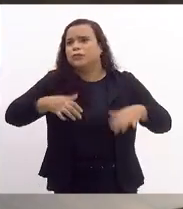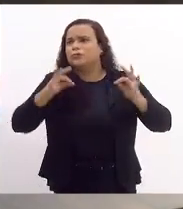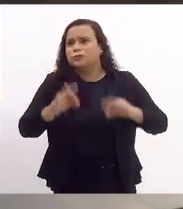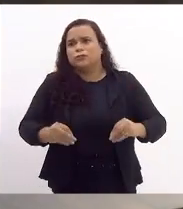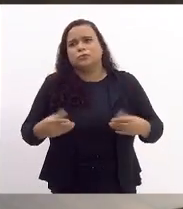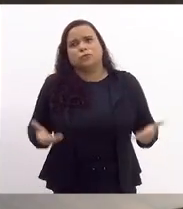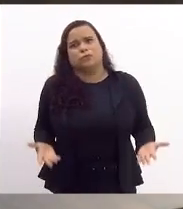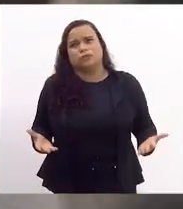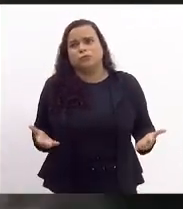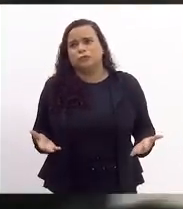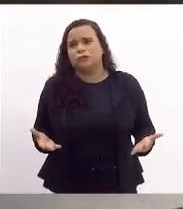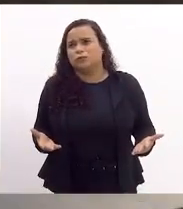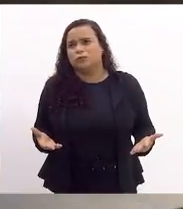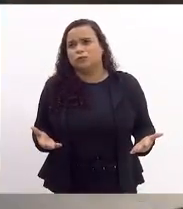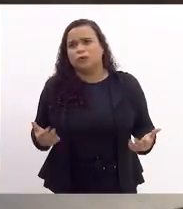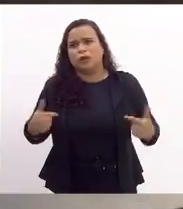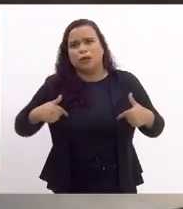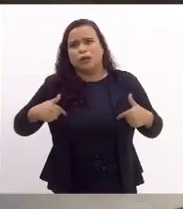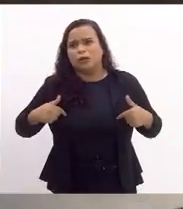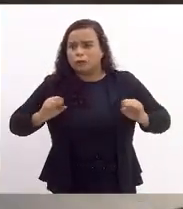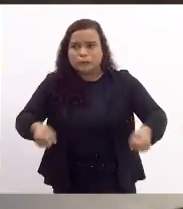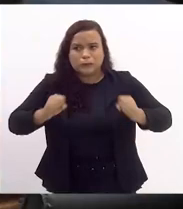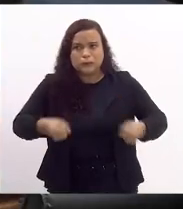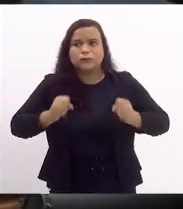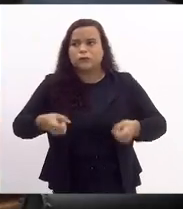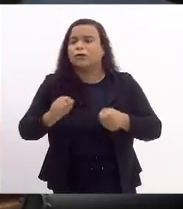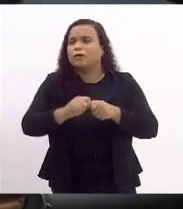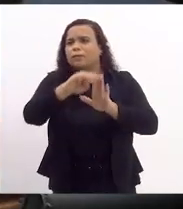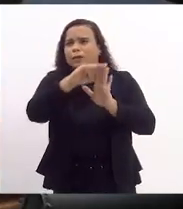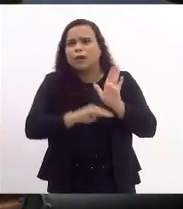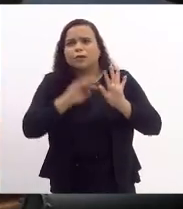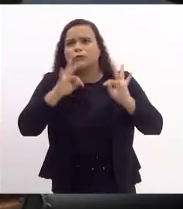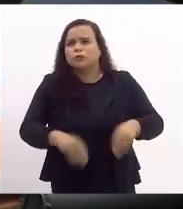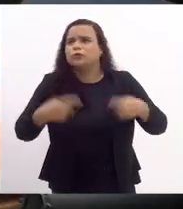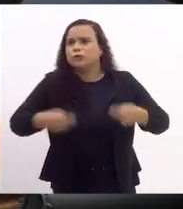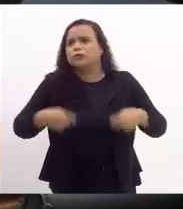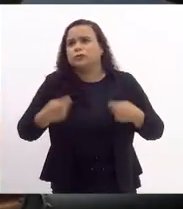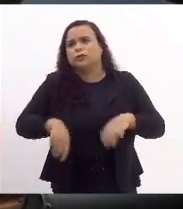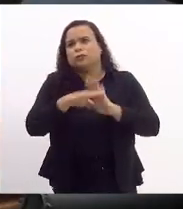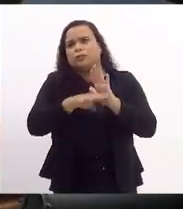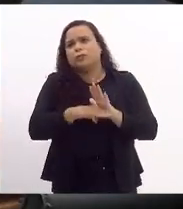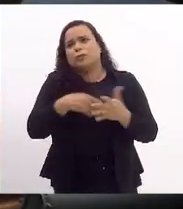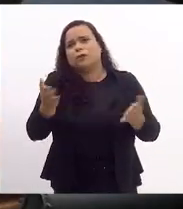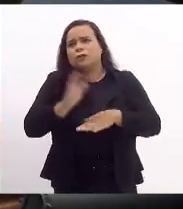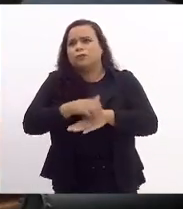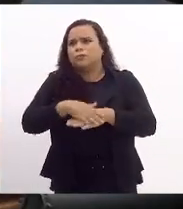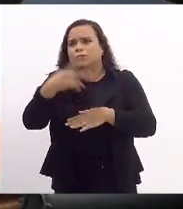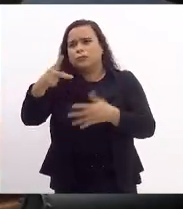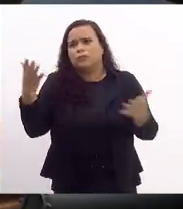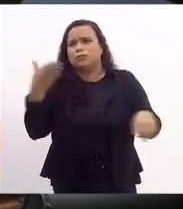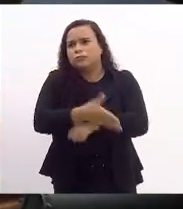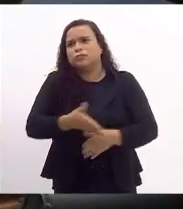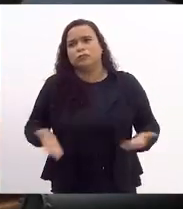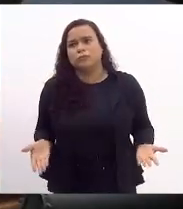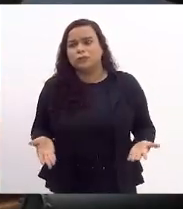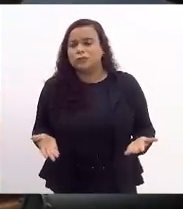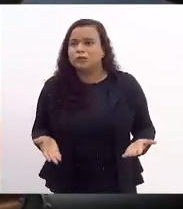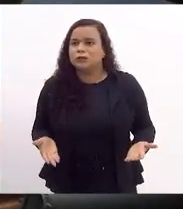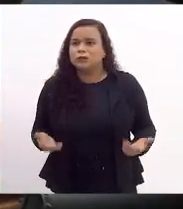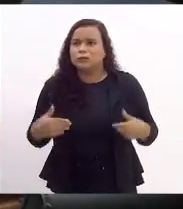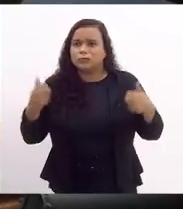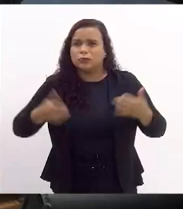eu me eu me avoei fazer todas as acomodações necessárias e vossa excelência então quero dizer qual é a